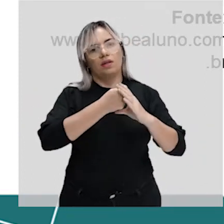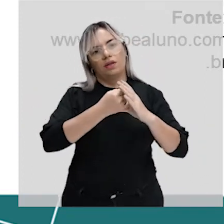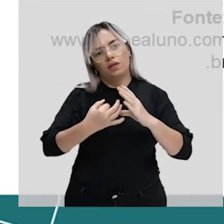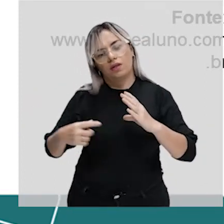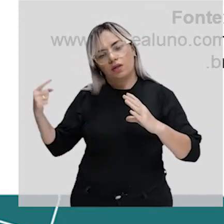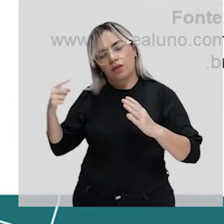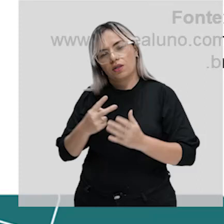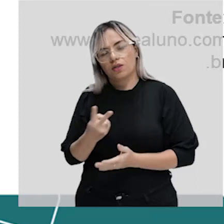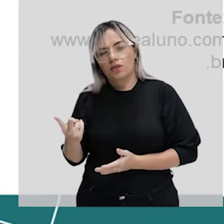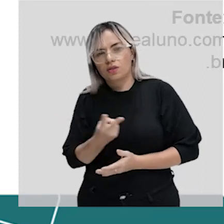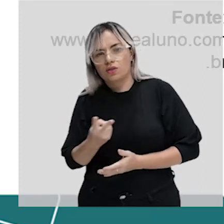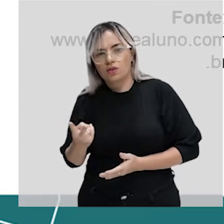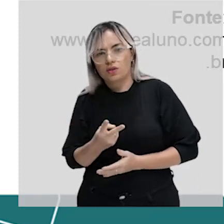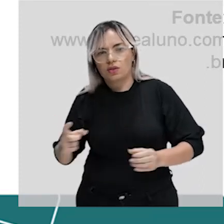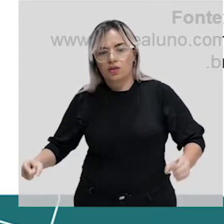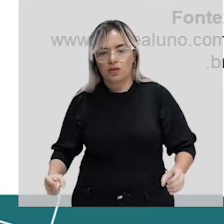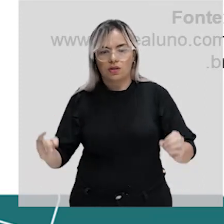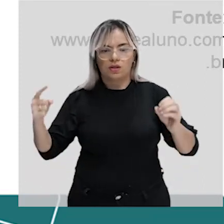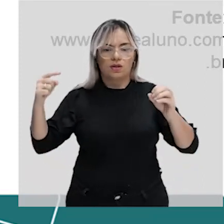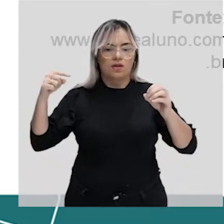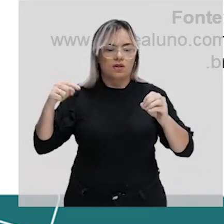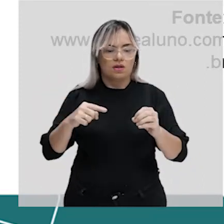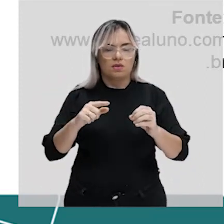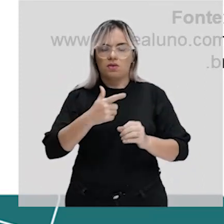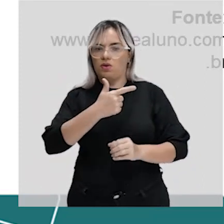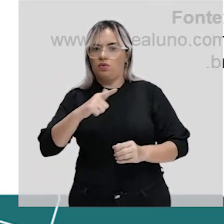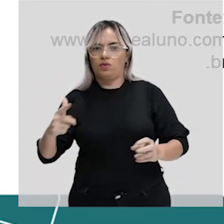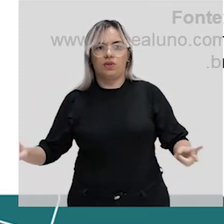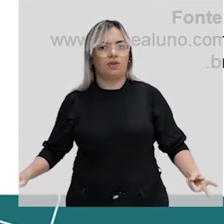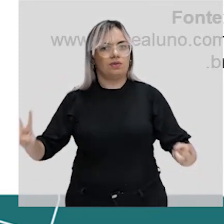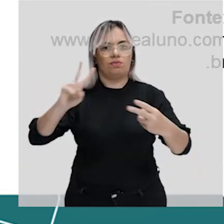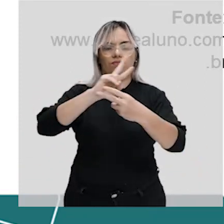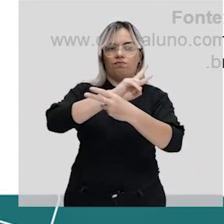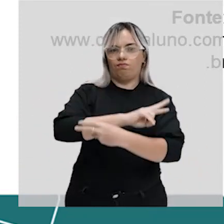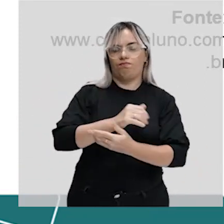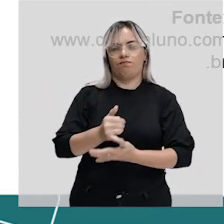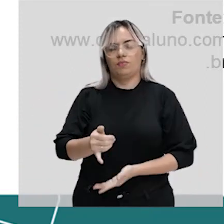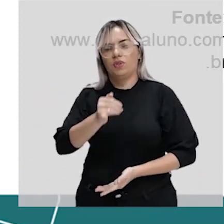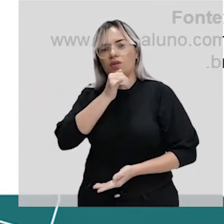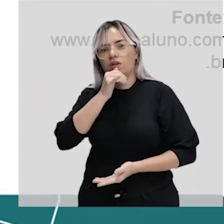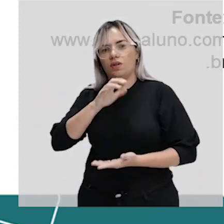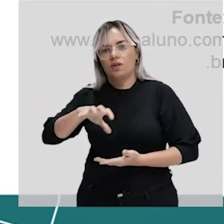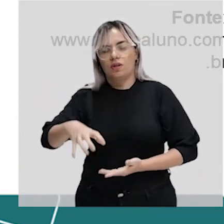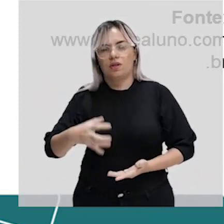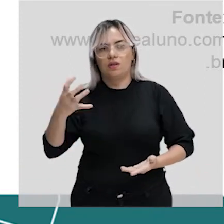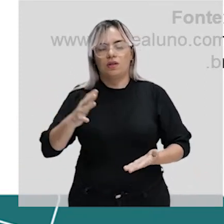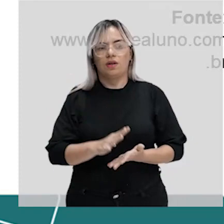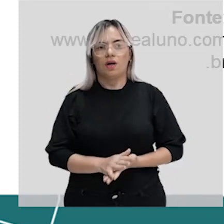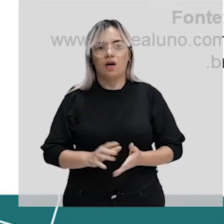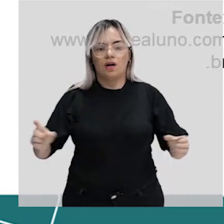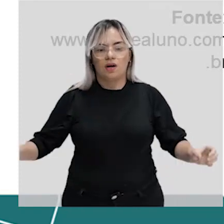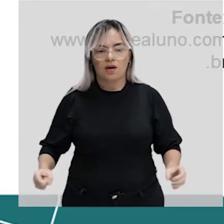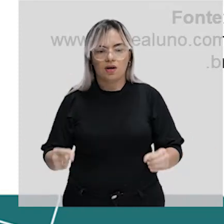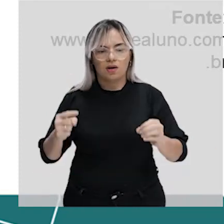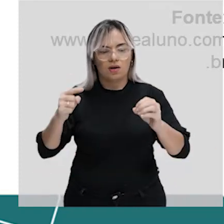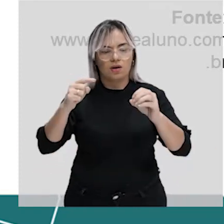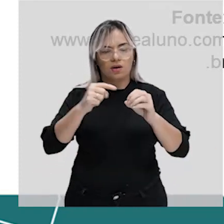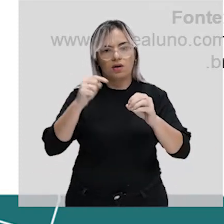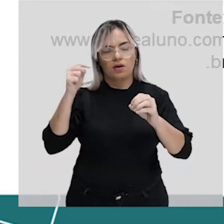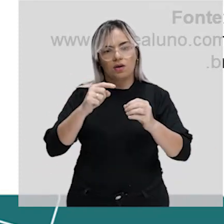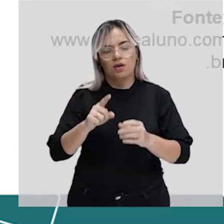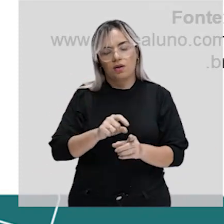de gametas que não vai ter capacidade de cruzar. Por exemplo, na hora de ocorrer a fecundação,